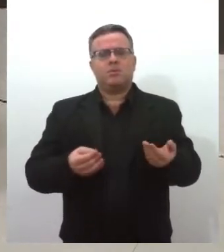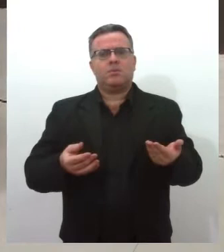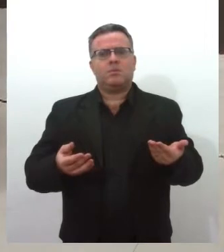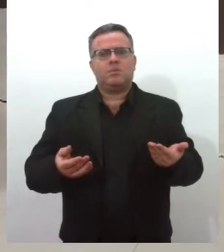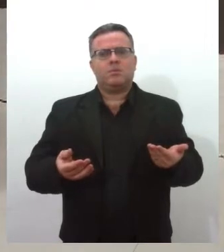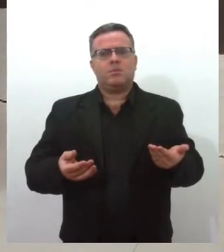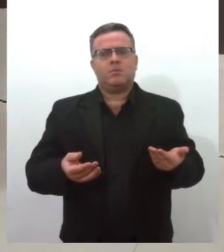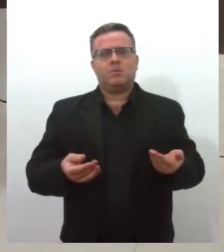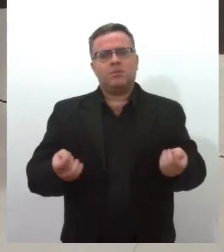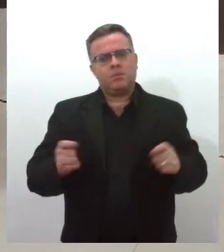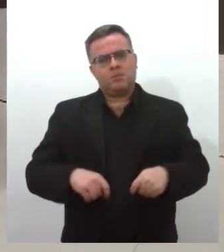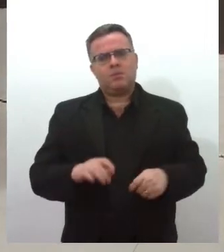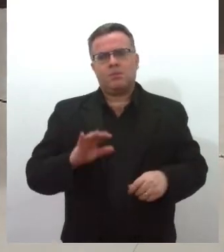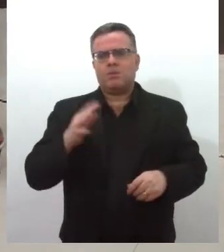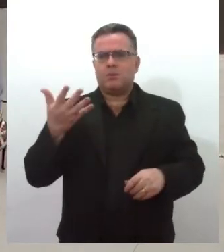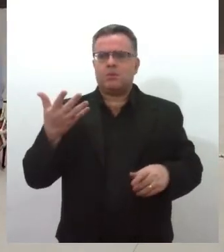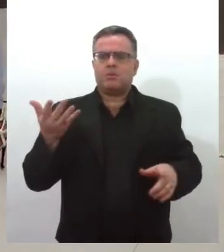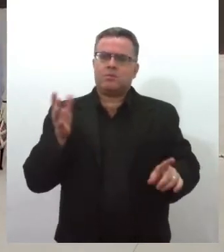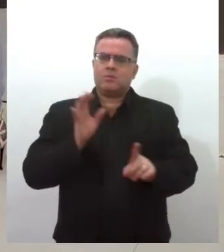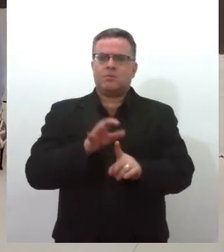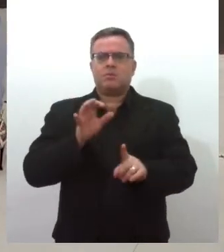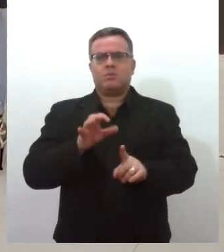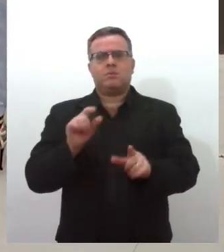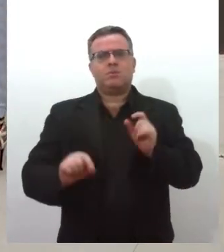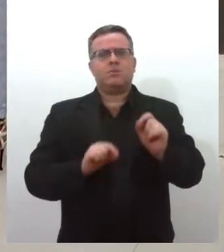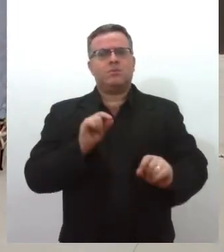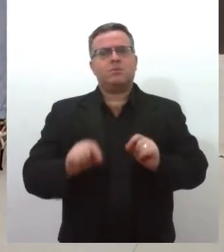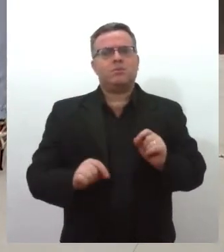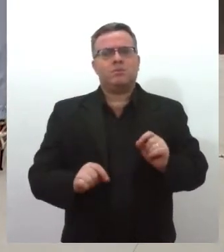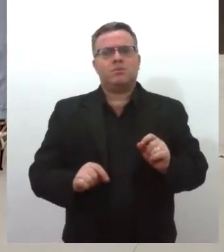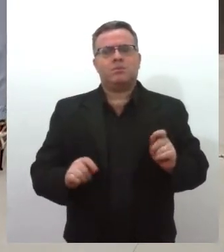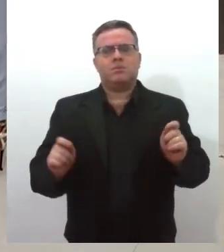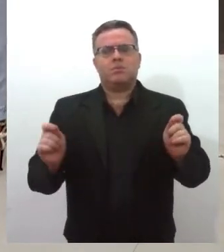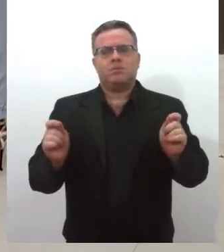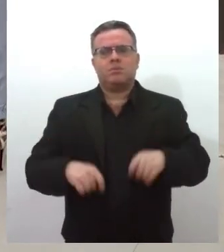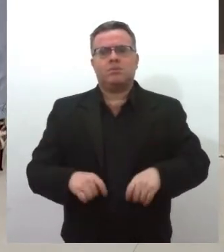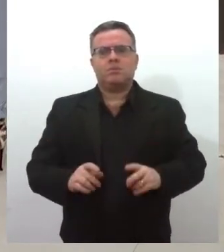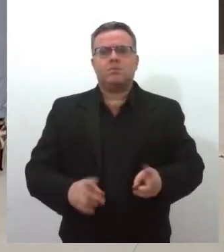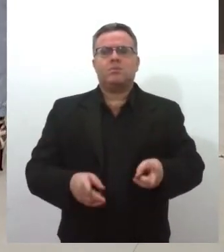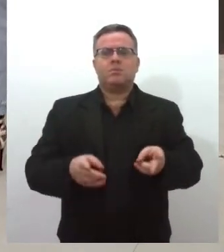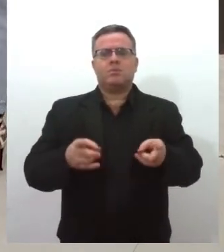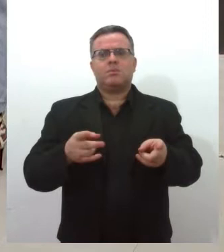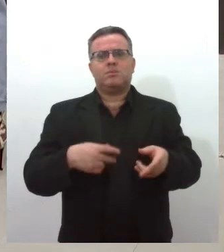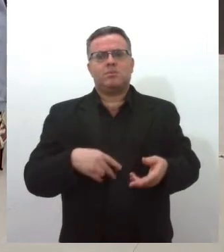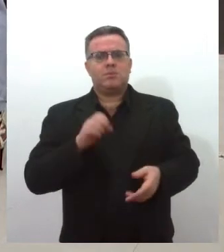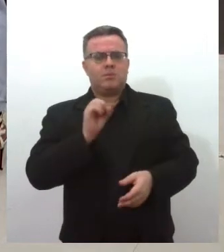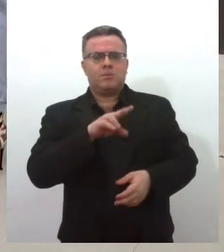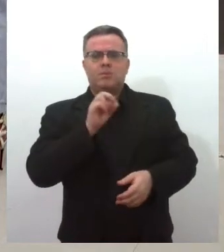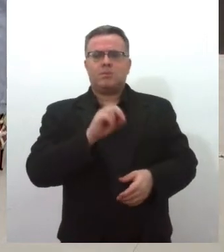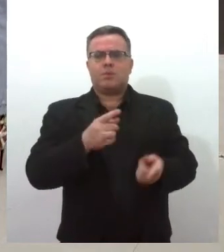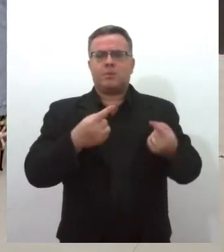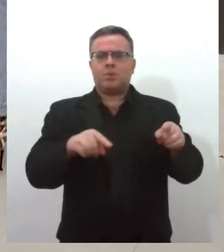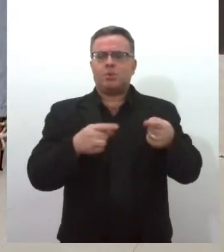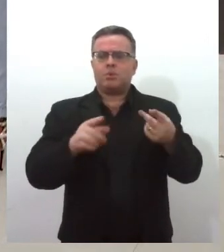Então muitas vezes isso também interfere. Agora, meditar, ouvir música, isso também ajuda?